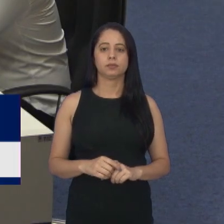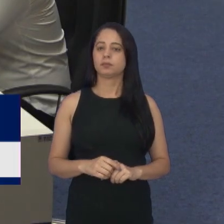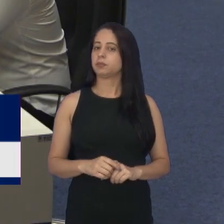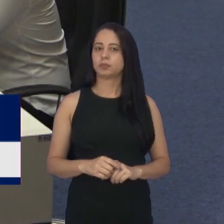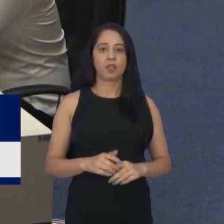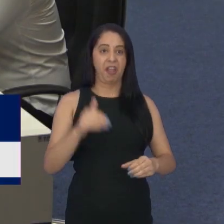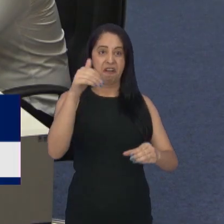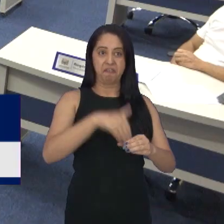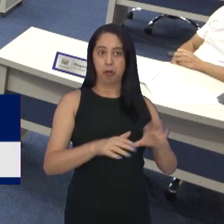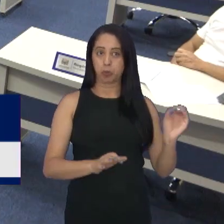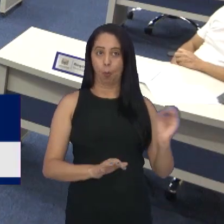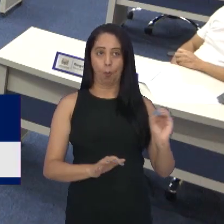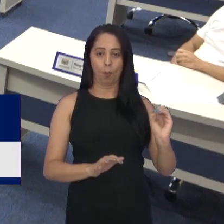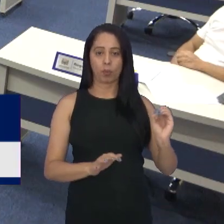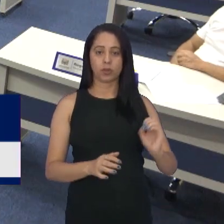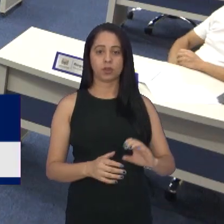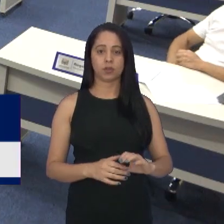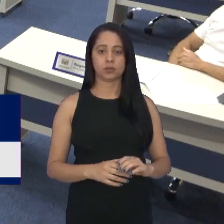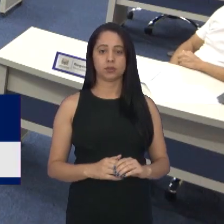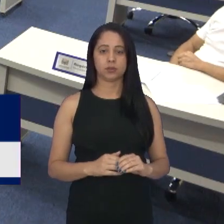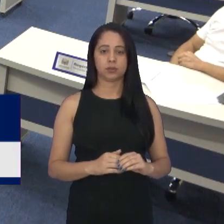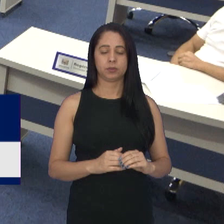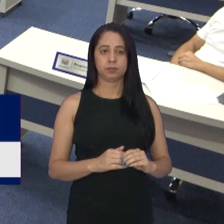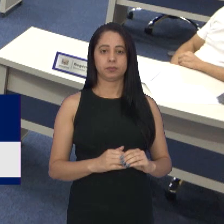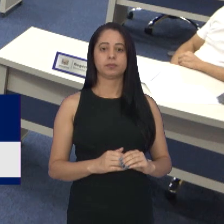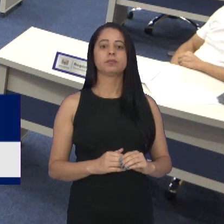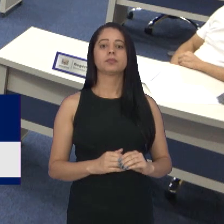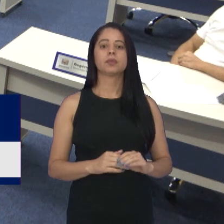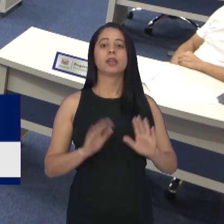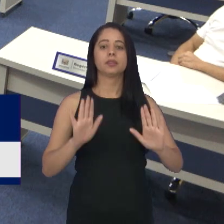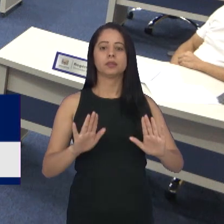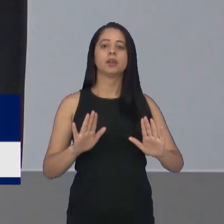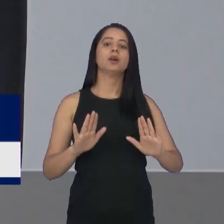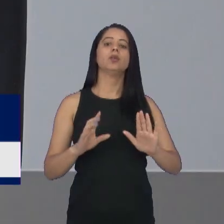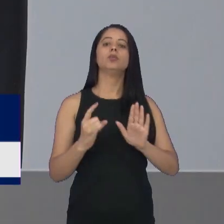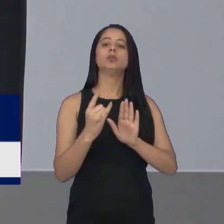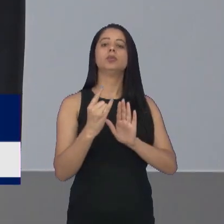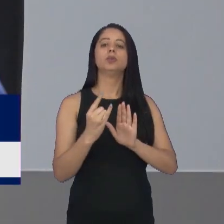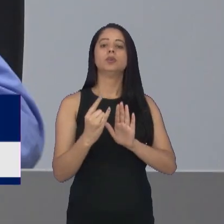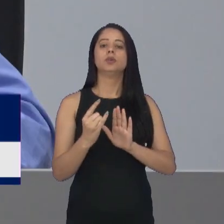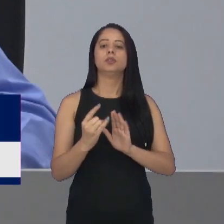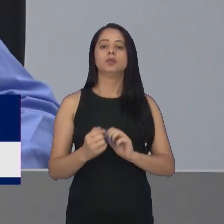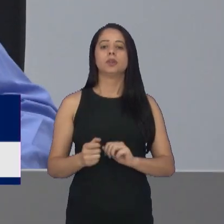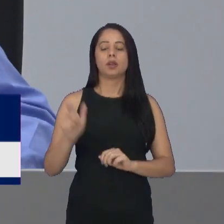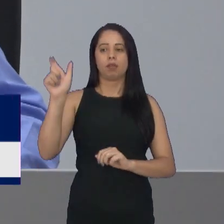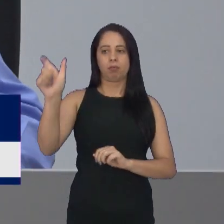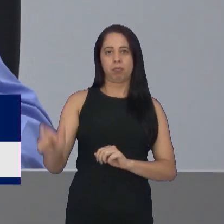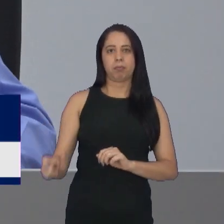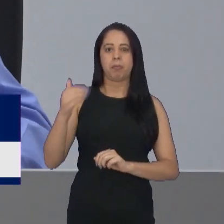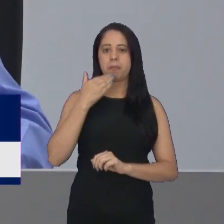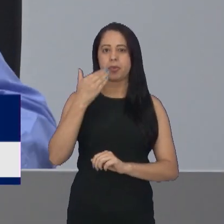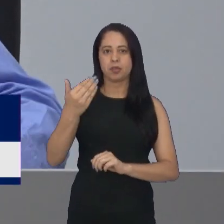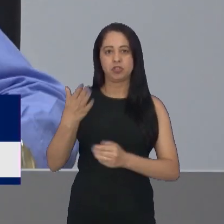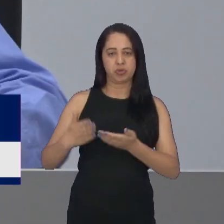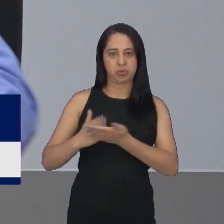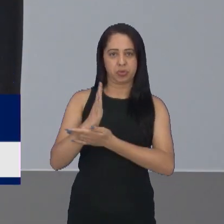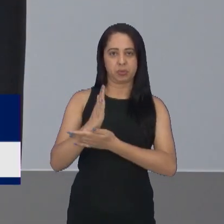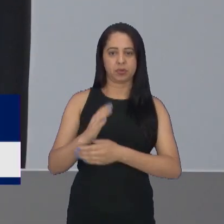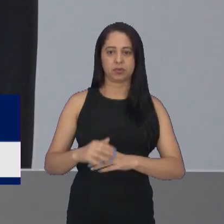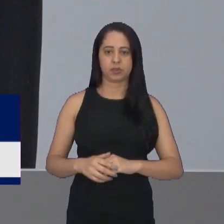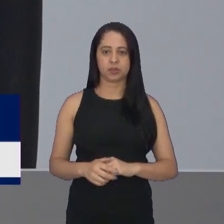Nenhum voto contrário, senhor presidente. Sem nenhum voto contrário, está aprovado por